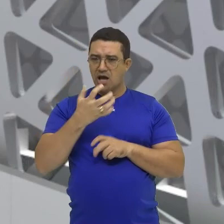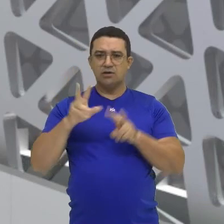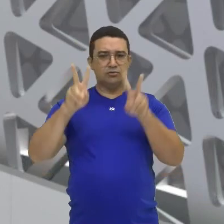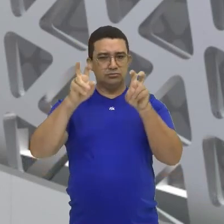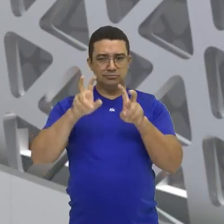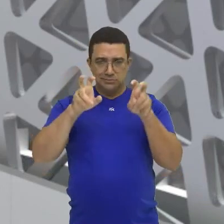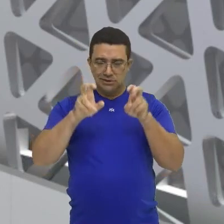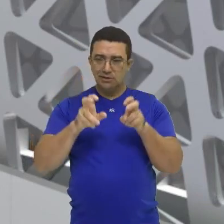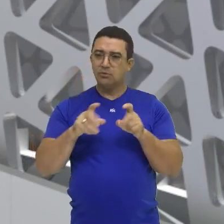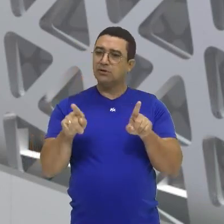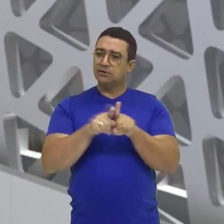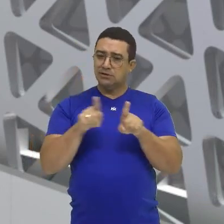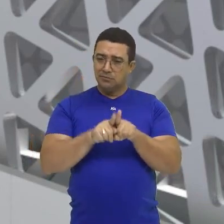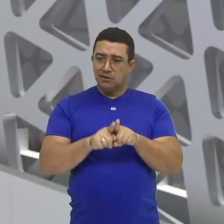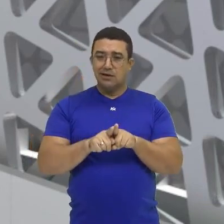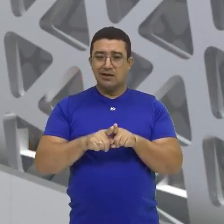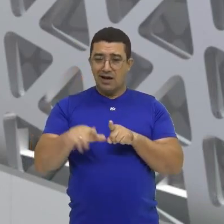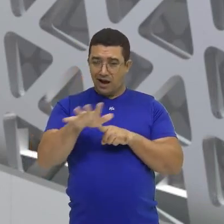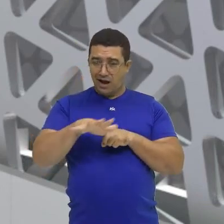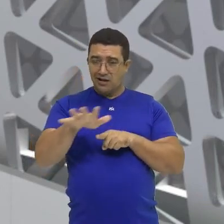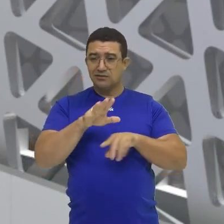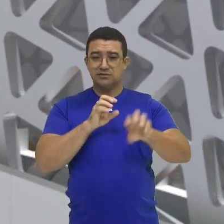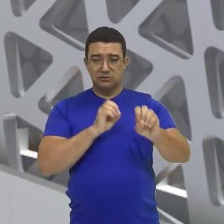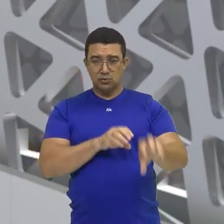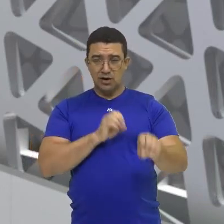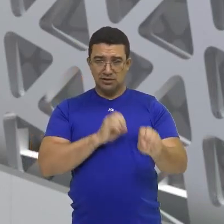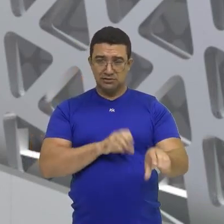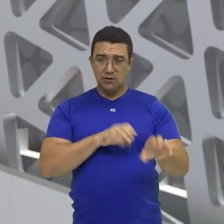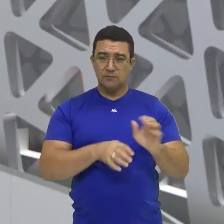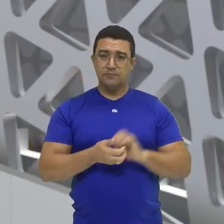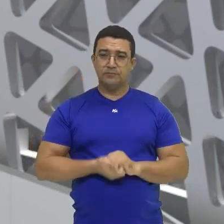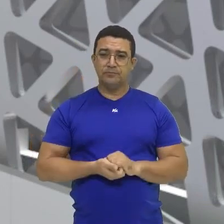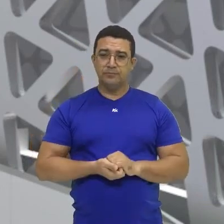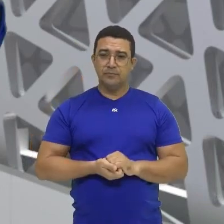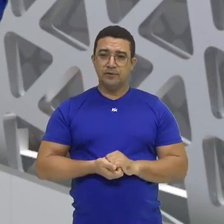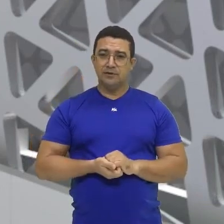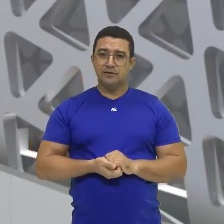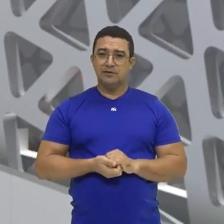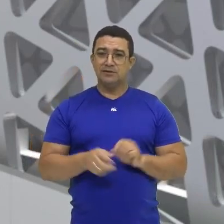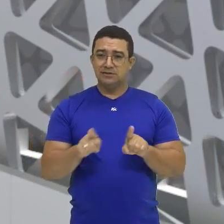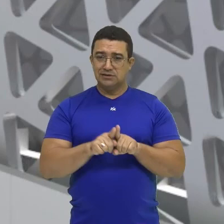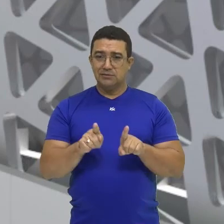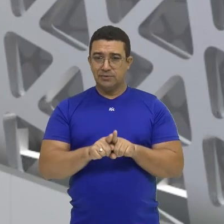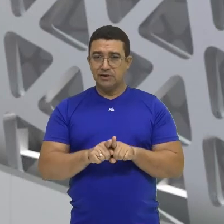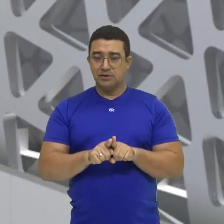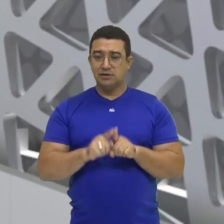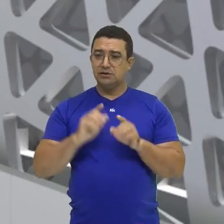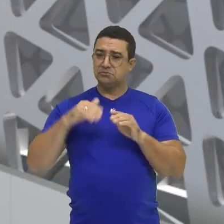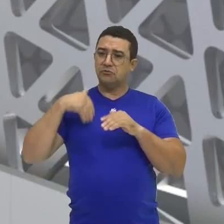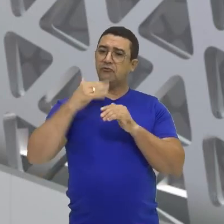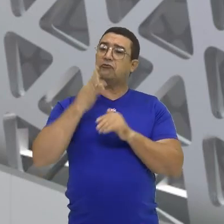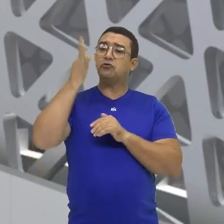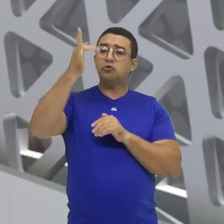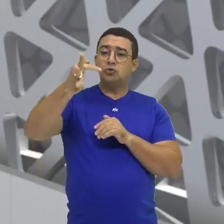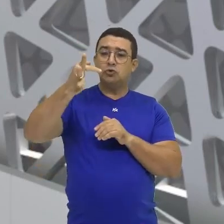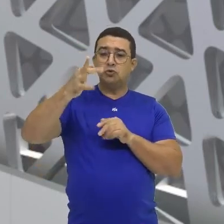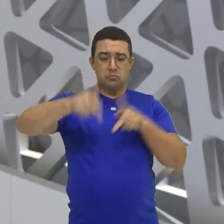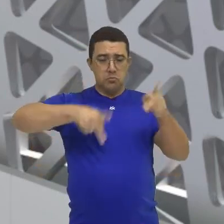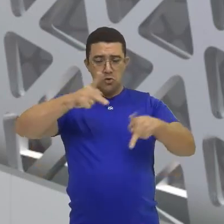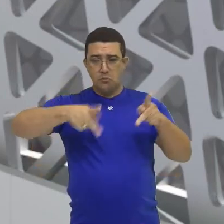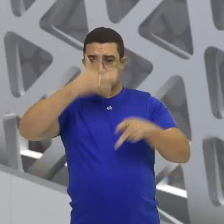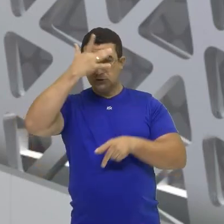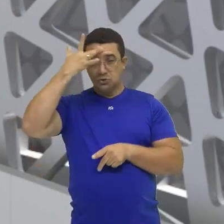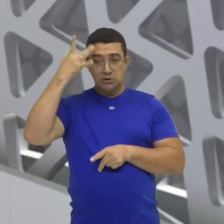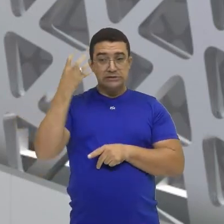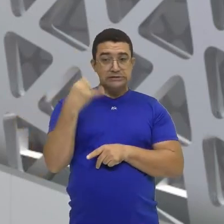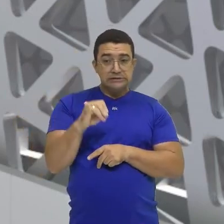uma questão de educação mesmo, né? E uma situação que tende a, nas próximas gerações, né? Se não